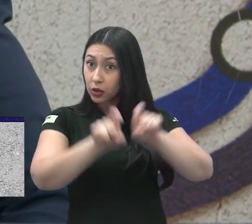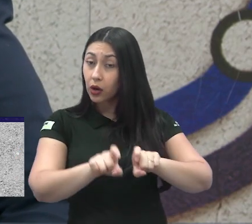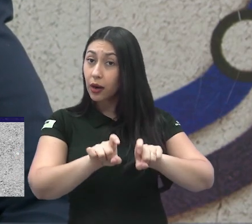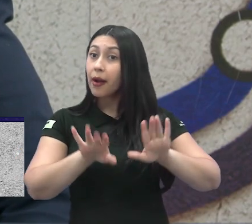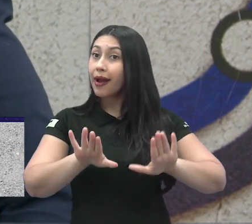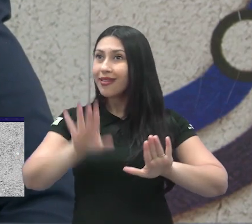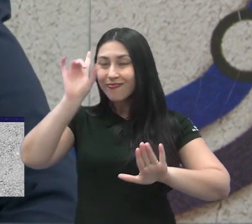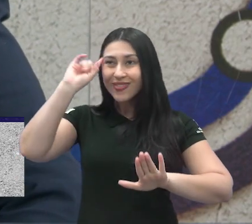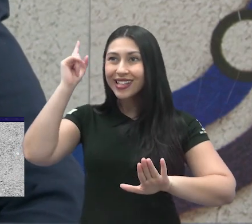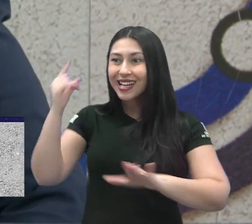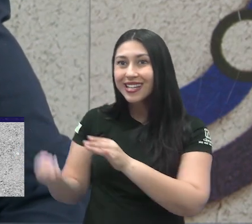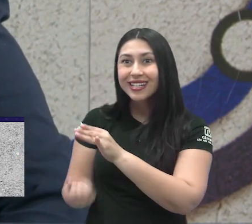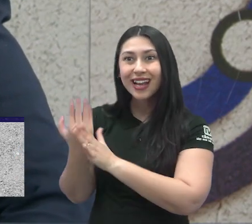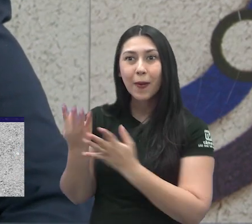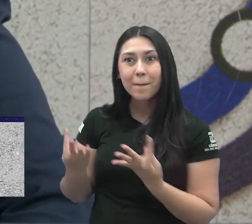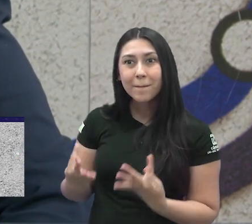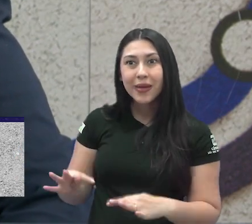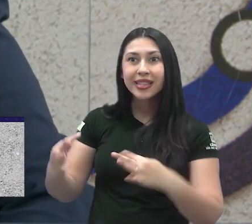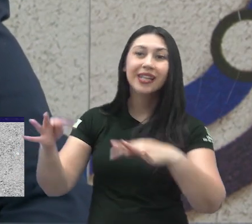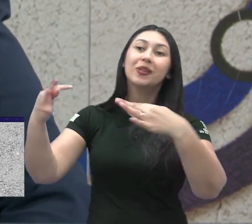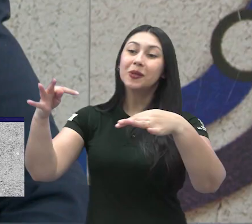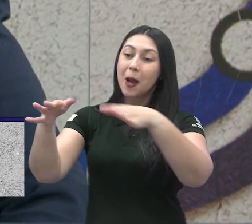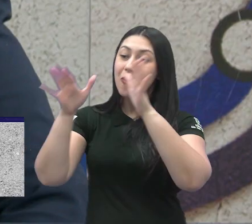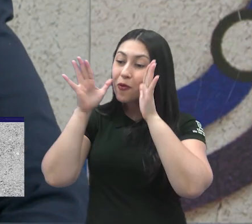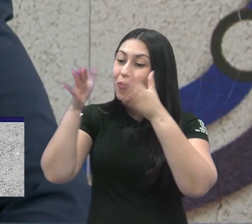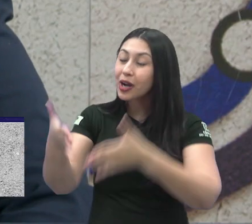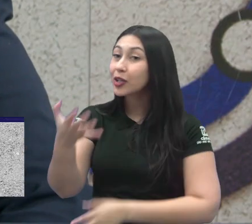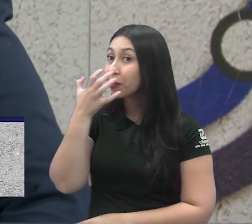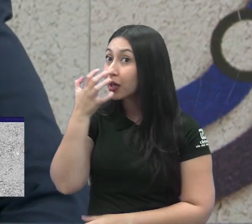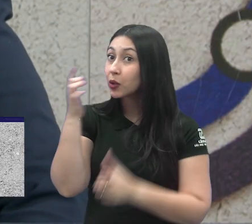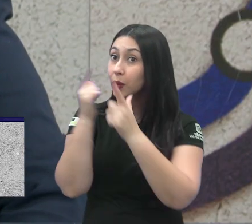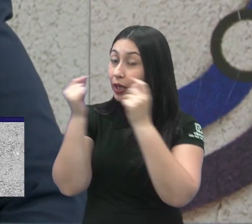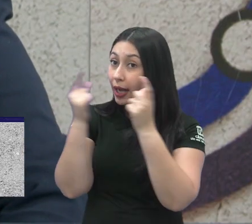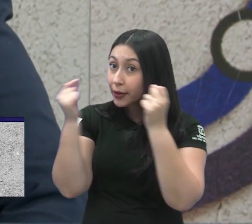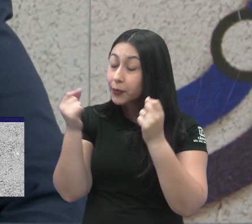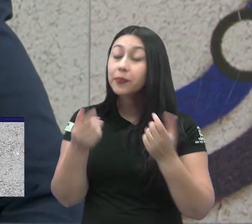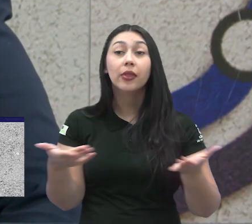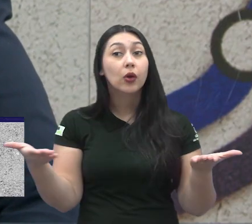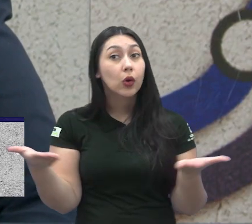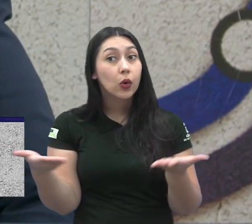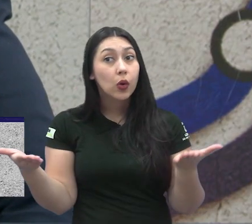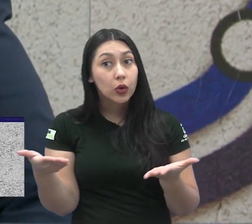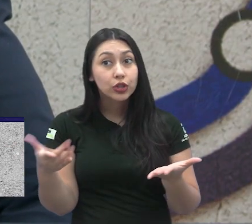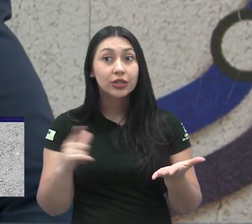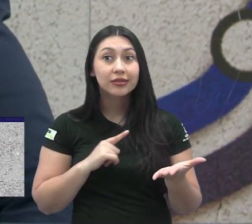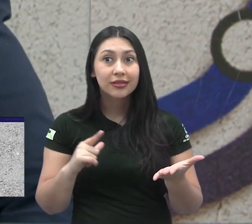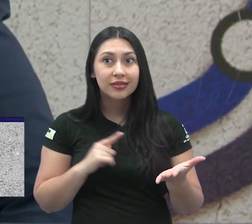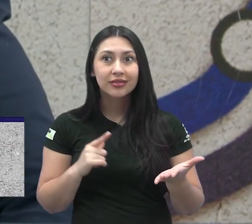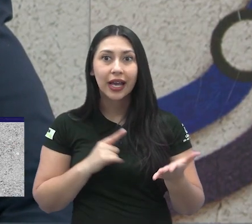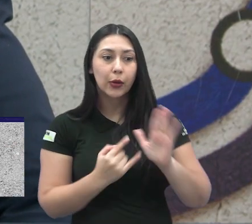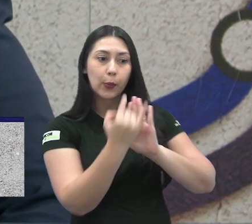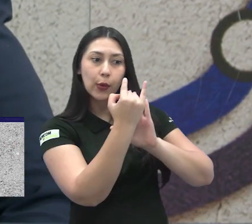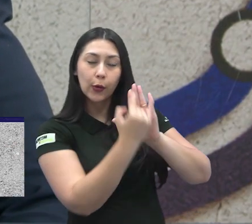ideia de desenvolver uma tecnologia na área PET, que é a N4PET. Hoje, né, ela funciona como um prontuário